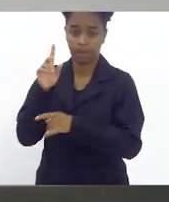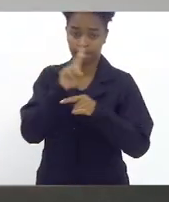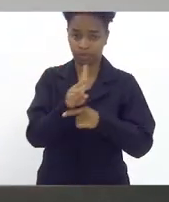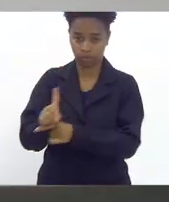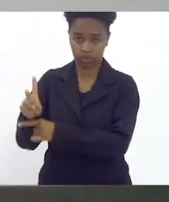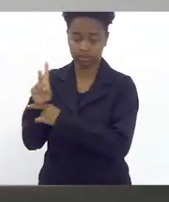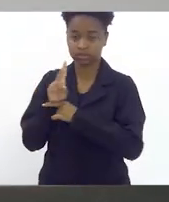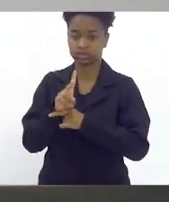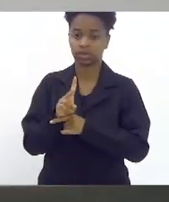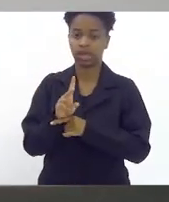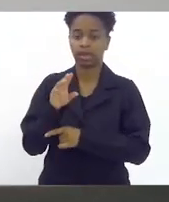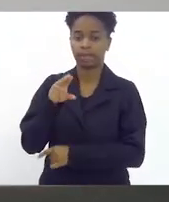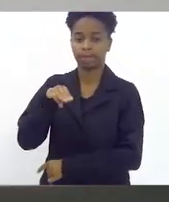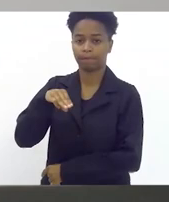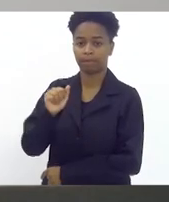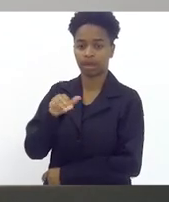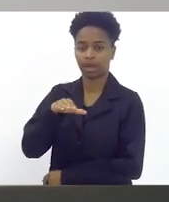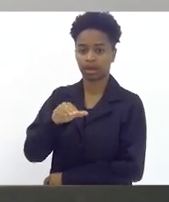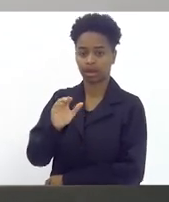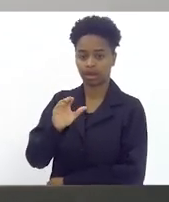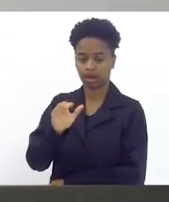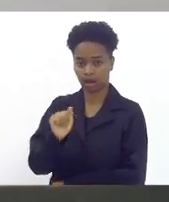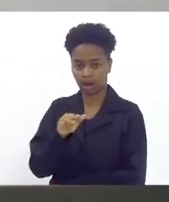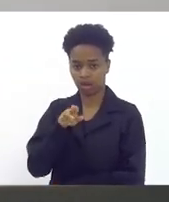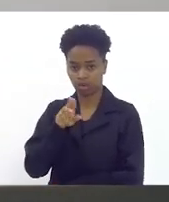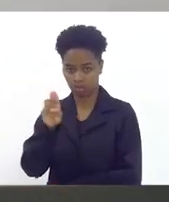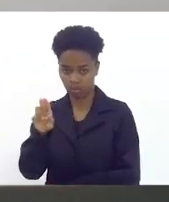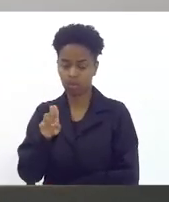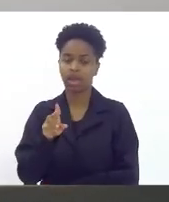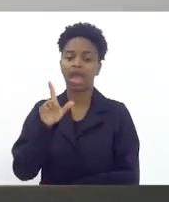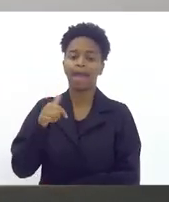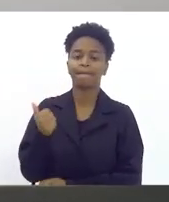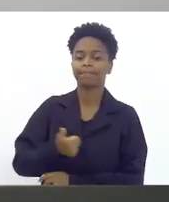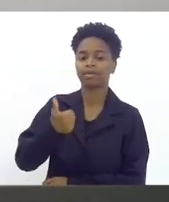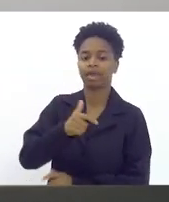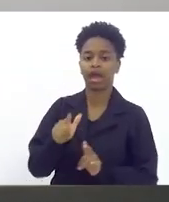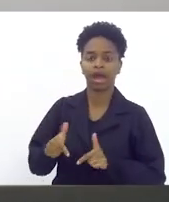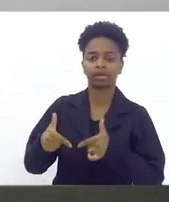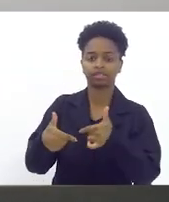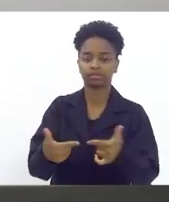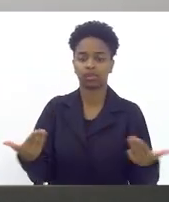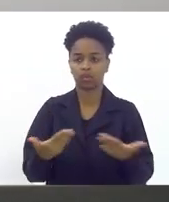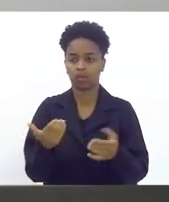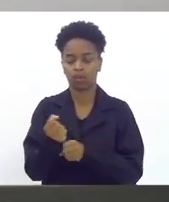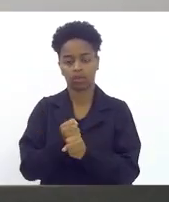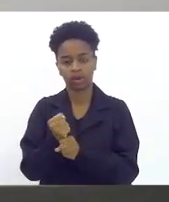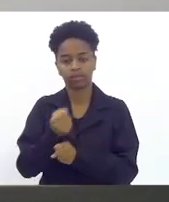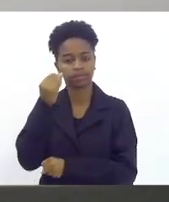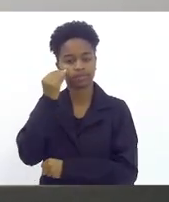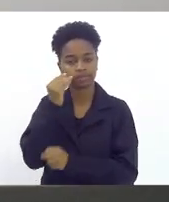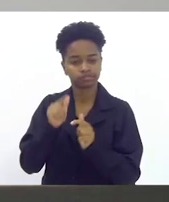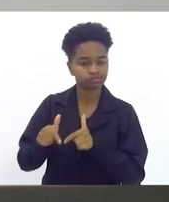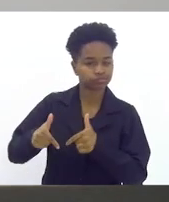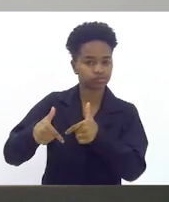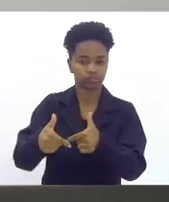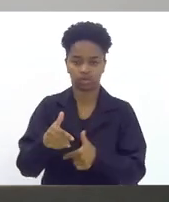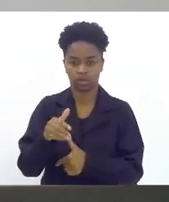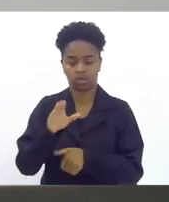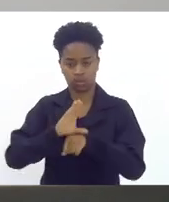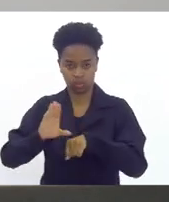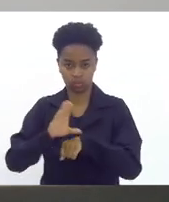do edital do programa floresta da manhã que é é a primeira ação Nossa esse ano para executar a parte desse recurso Então